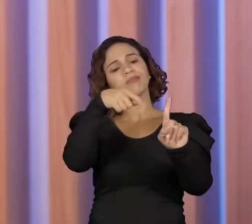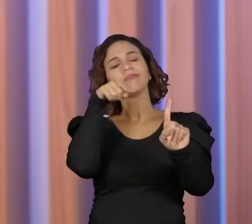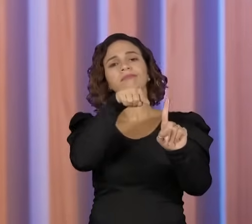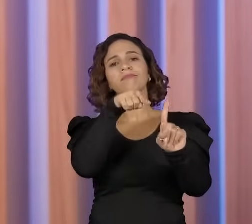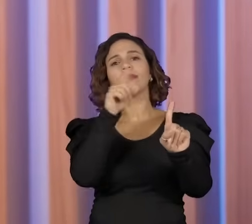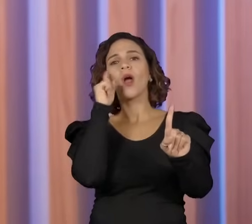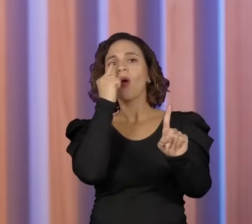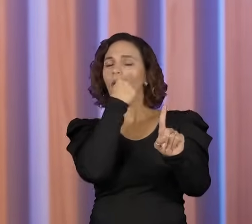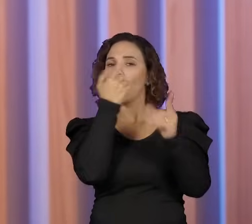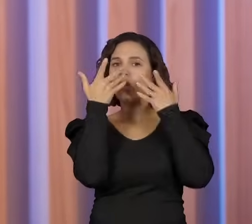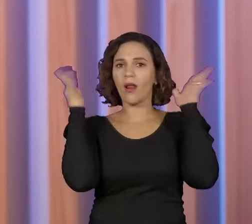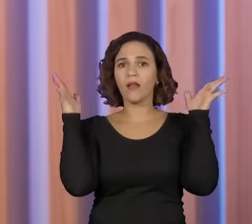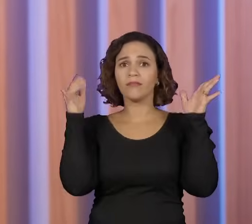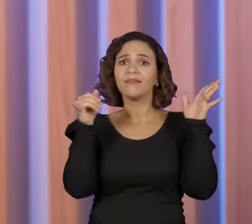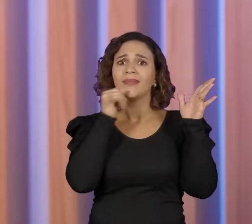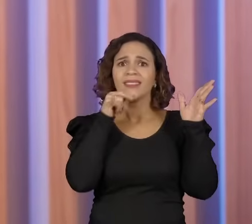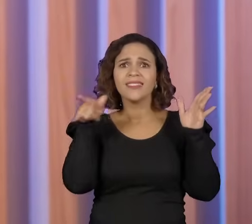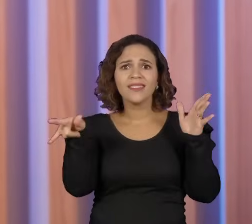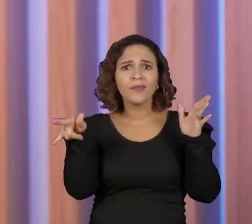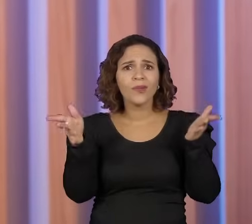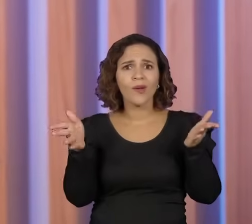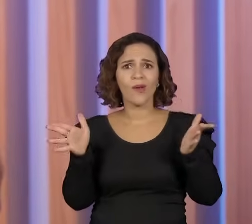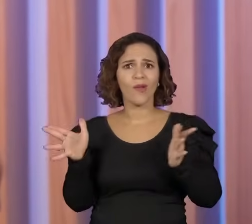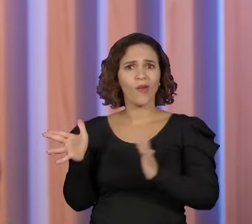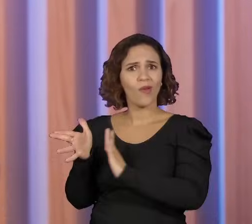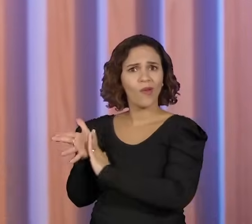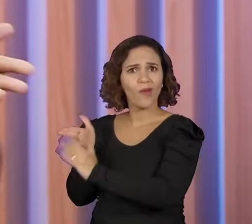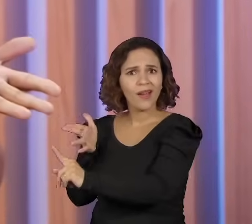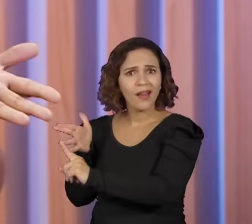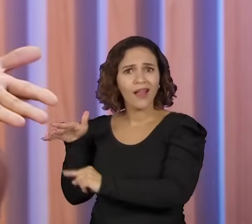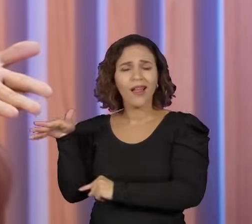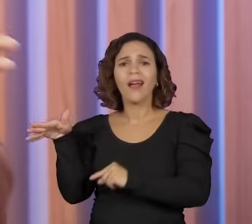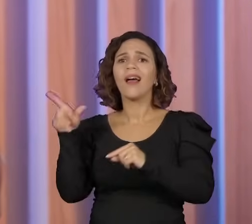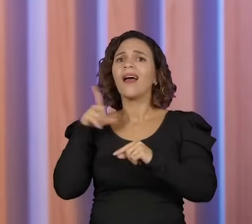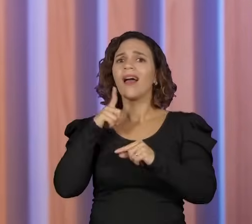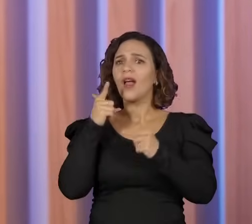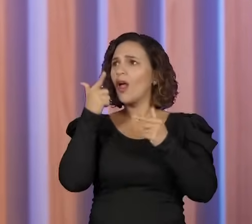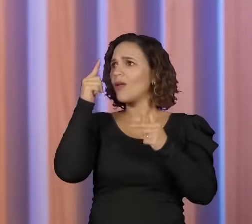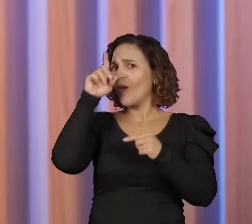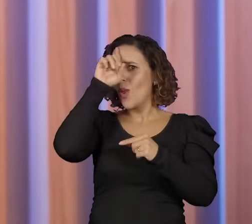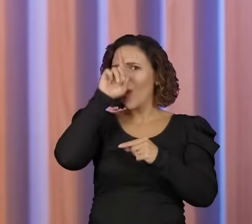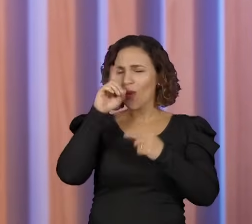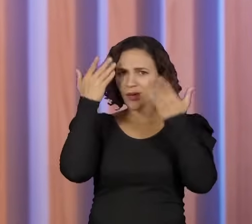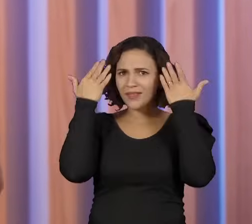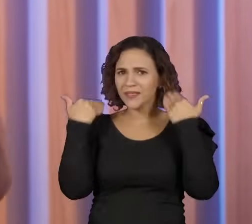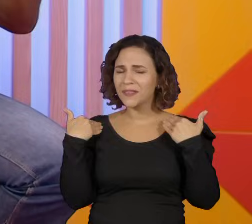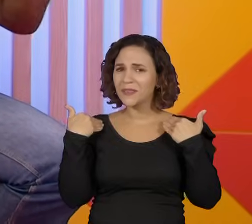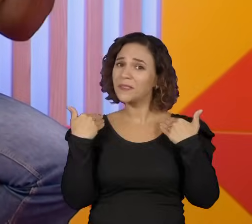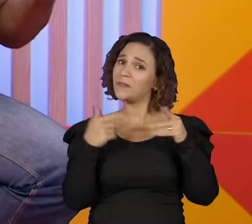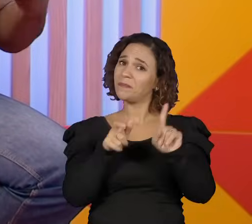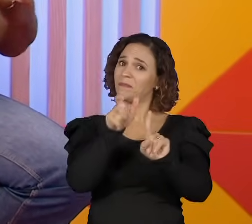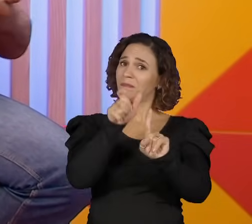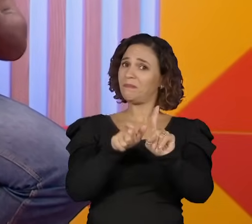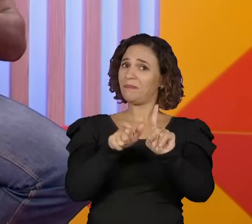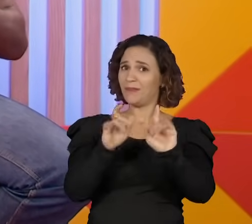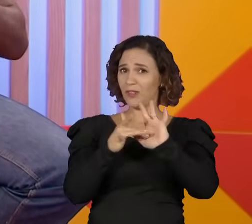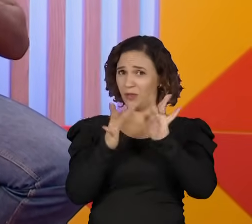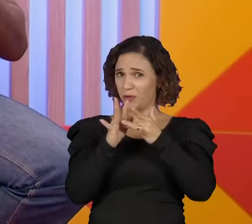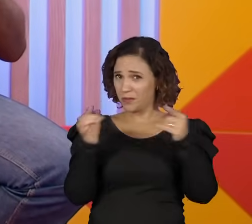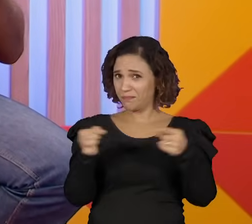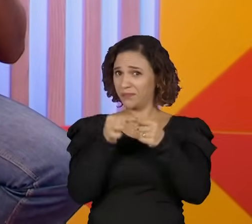Oriente Médio ali, um cara loiro, caucasiano, né? Mas assim, é uma